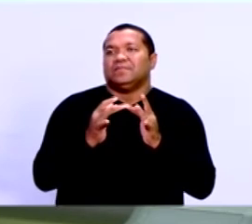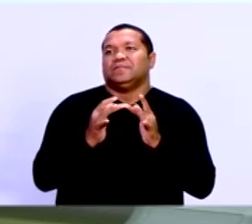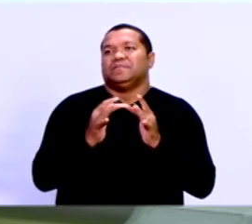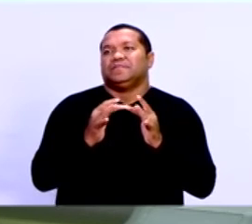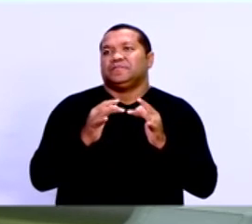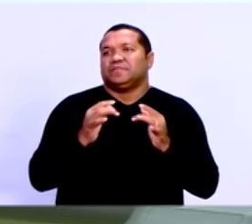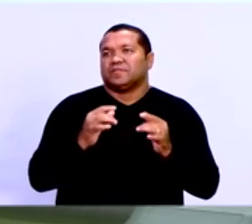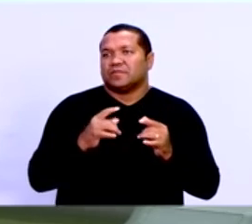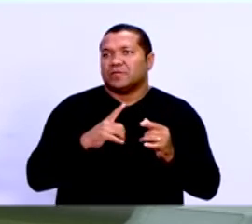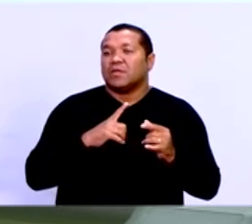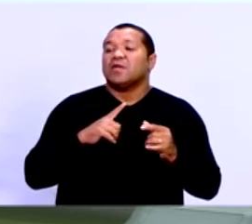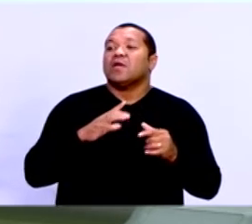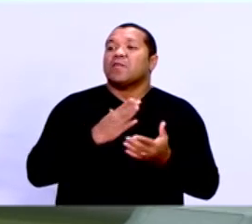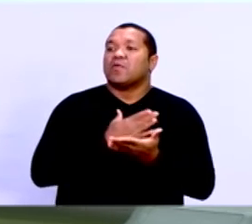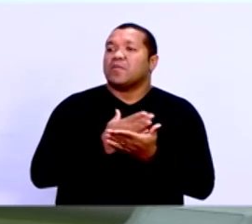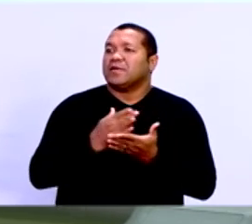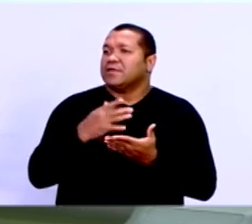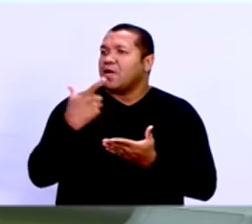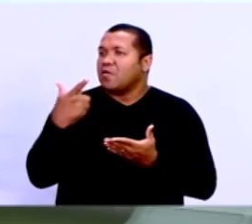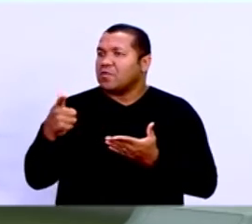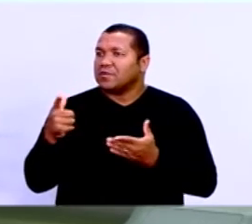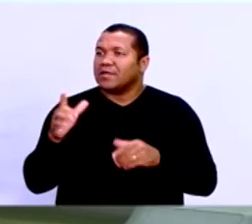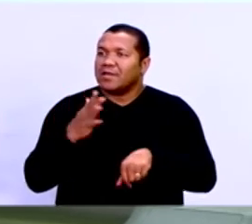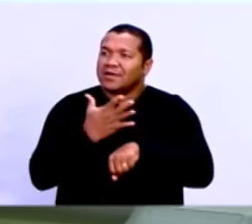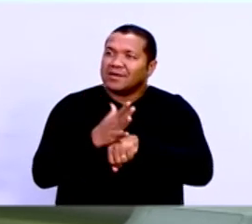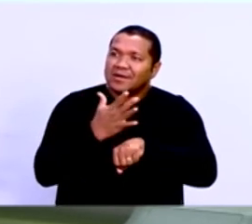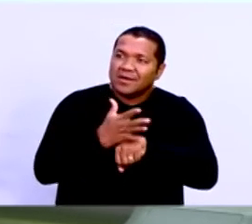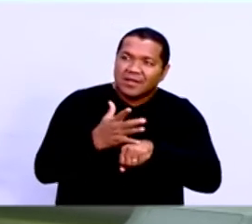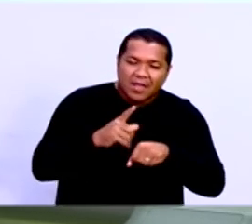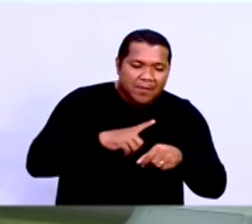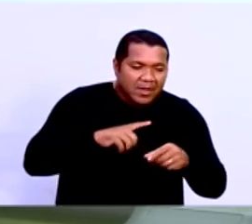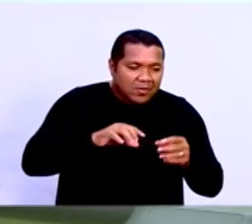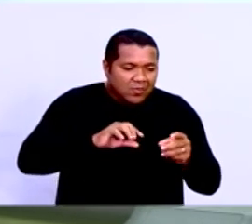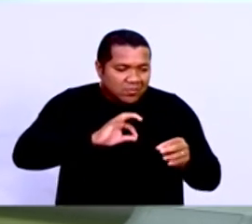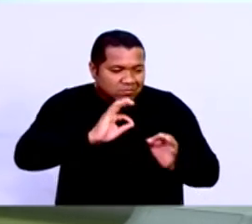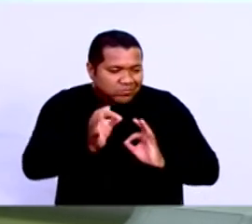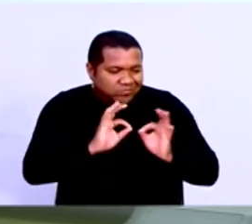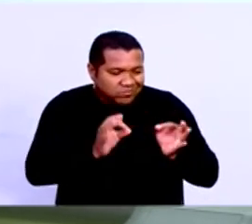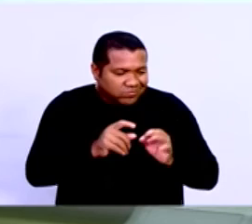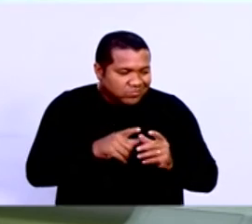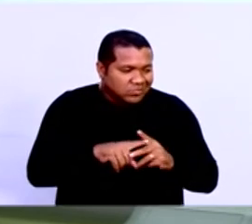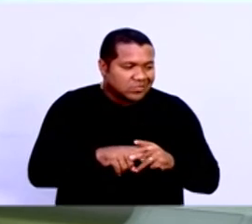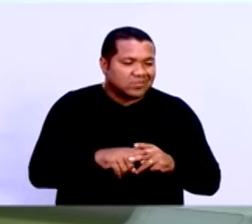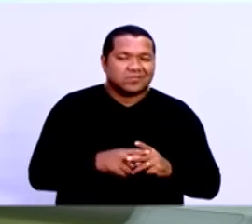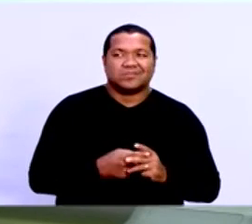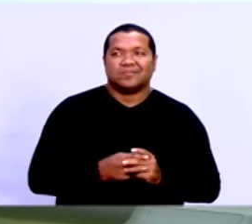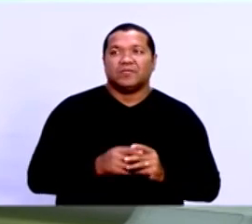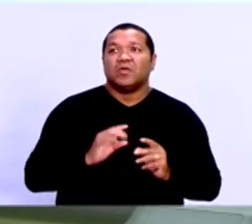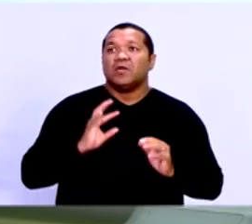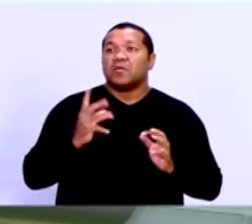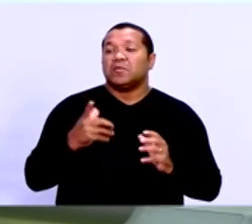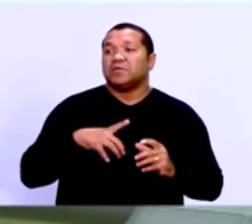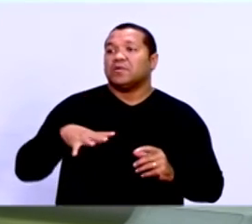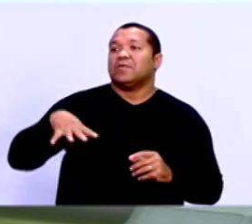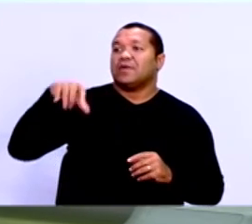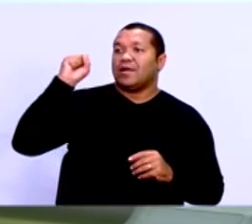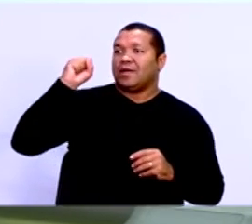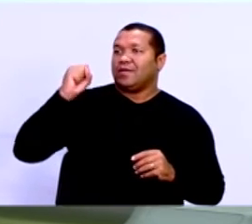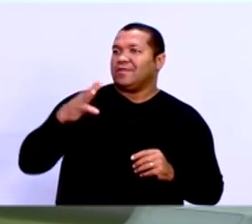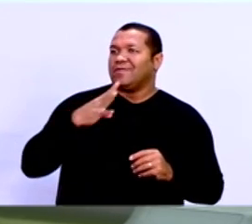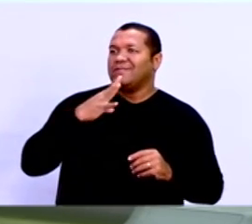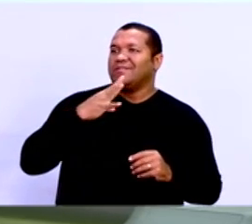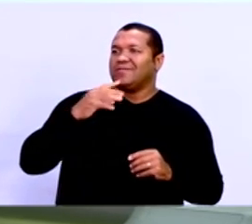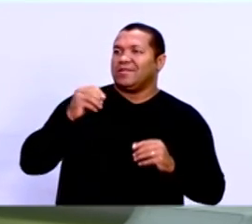aperfeiçoar mais esse meu sócio que entreguei meu cliente né e com isso eu ganho credibilidade no mercado